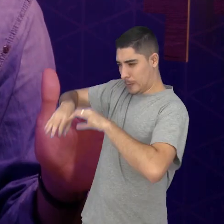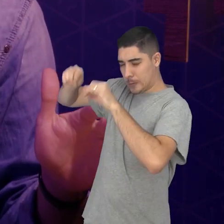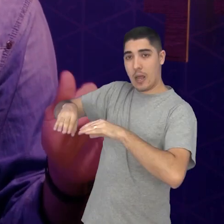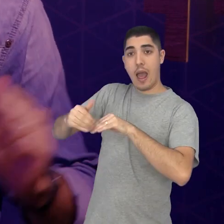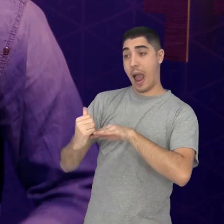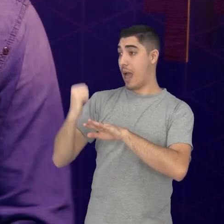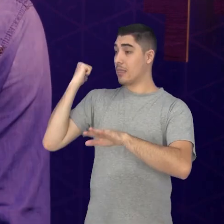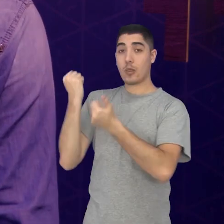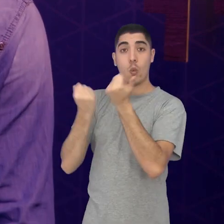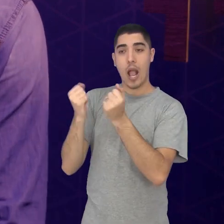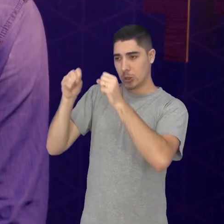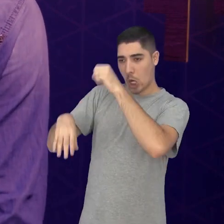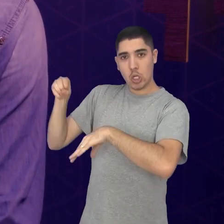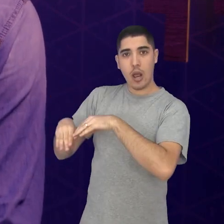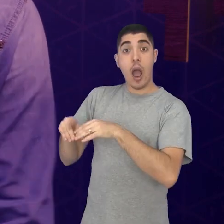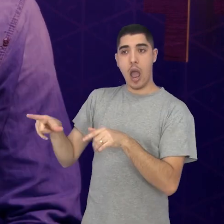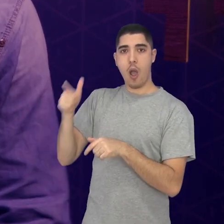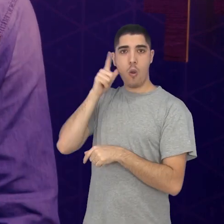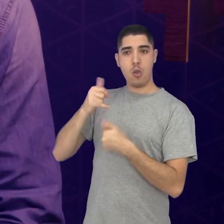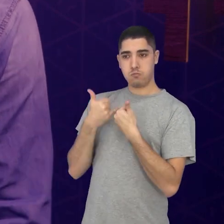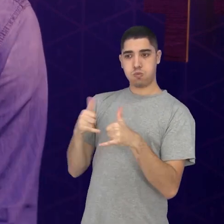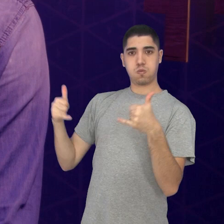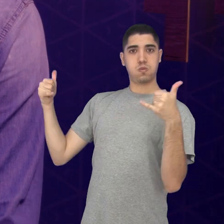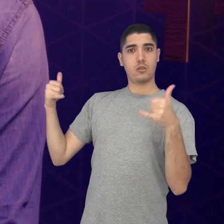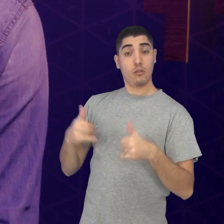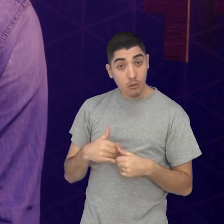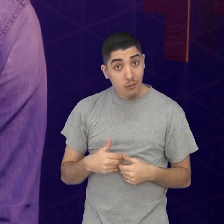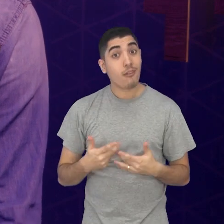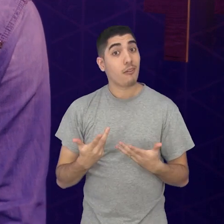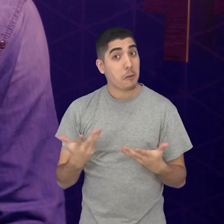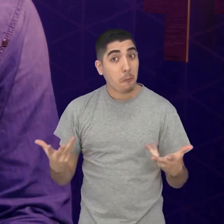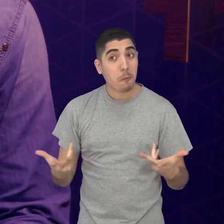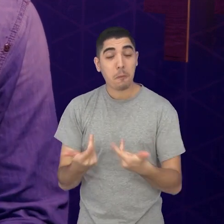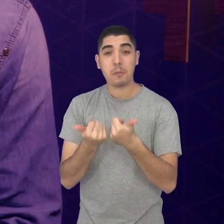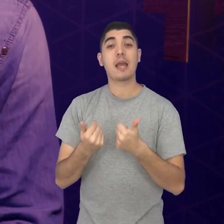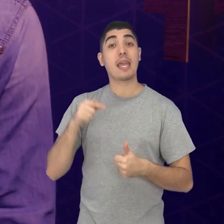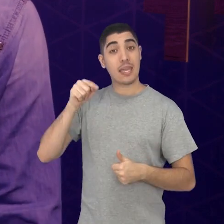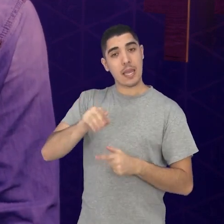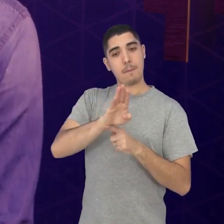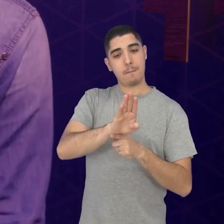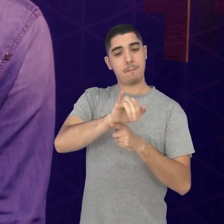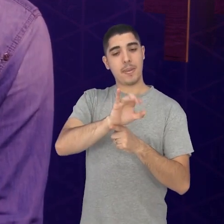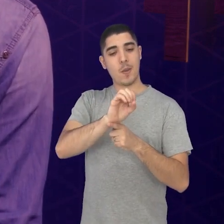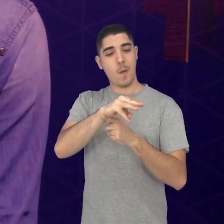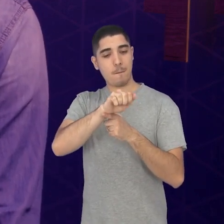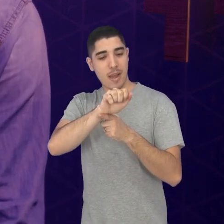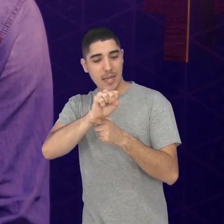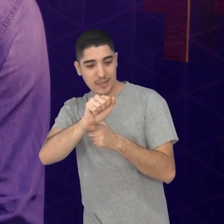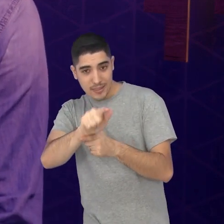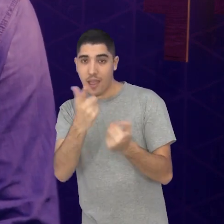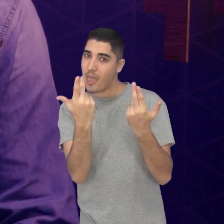carro. À frente do seu tempo. Frente pra caramba, né? E a biomassa é mais ou menos isso. É